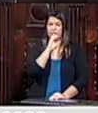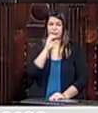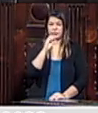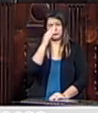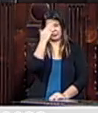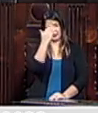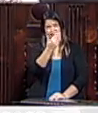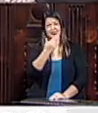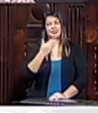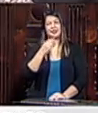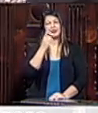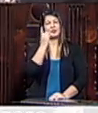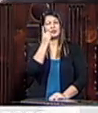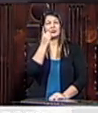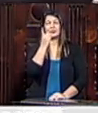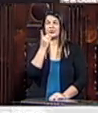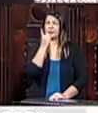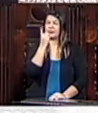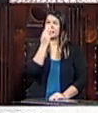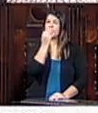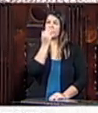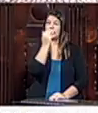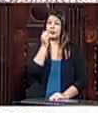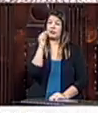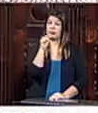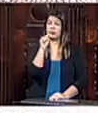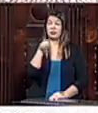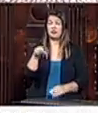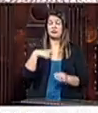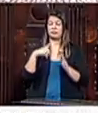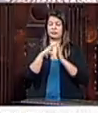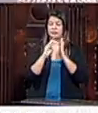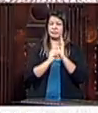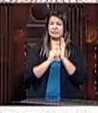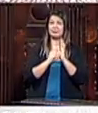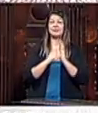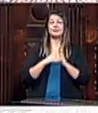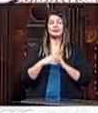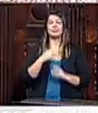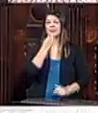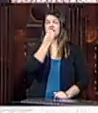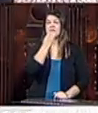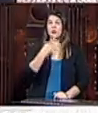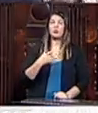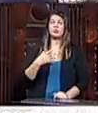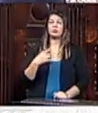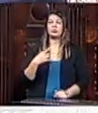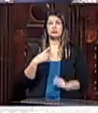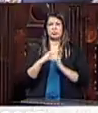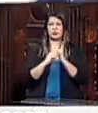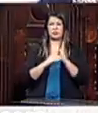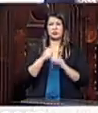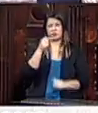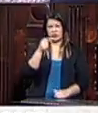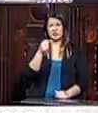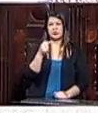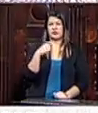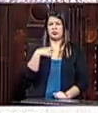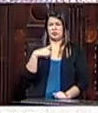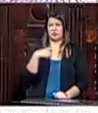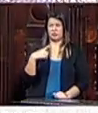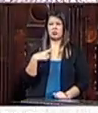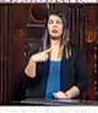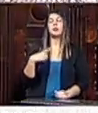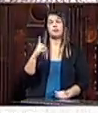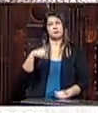agradecer ao deputado Giulianelli pela emenda. Inclusive, eu quero agradecer aos deputados que emendaram, foram 7 emendas, se não me engano. É um projeto que precisa, sim,